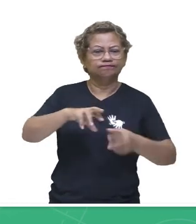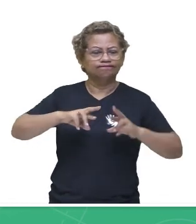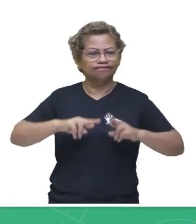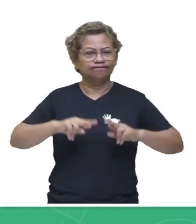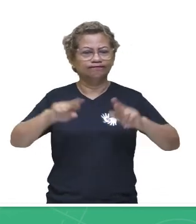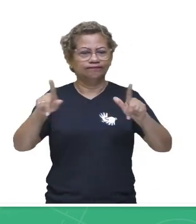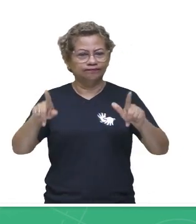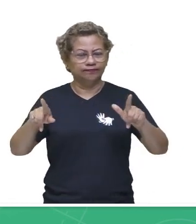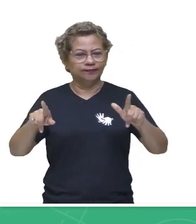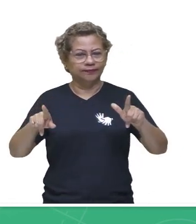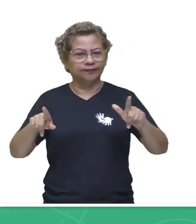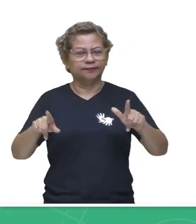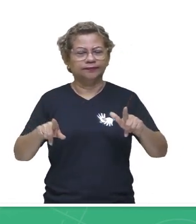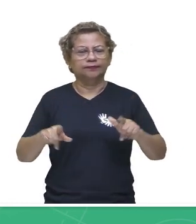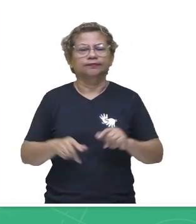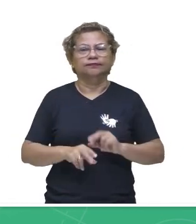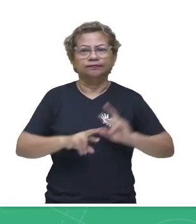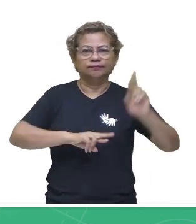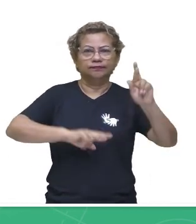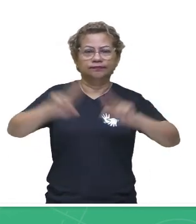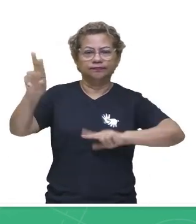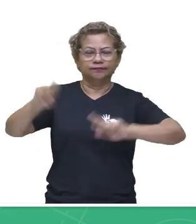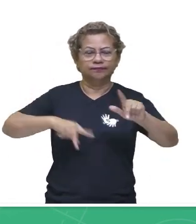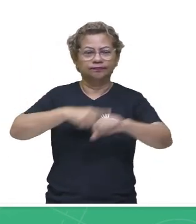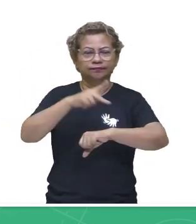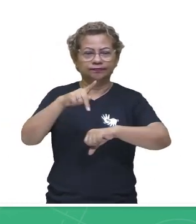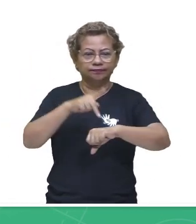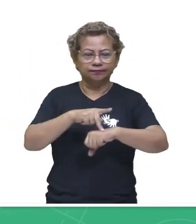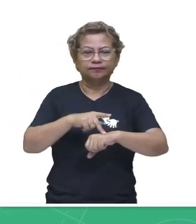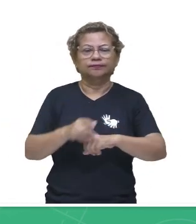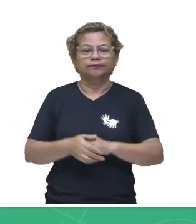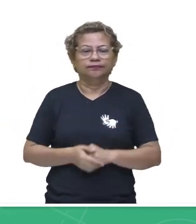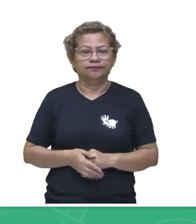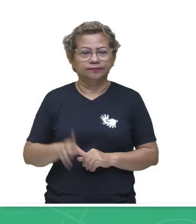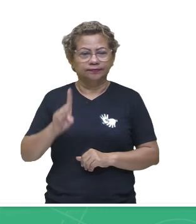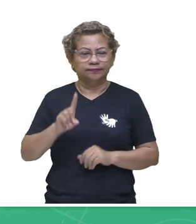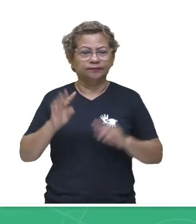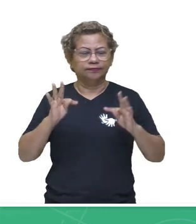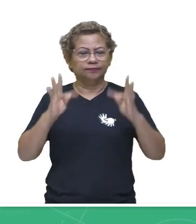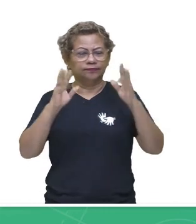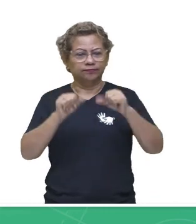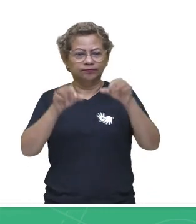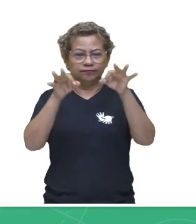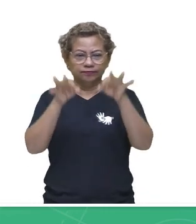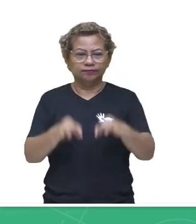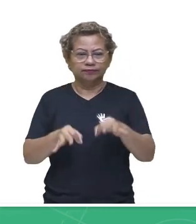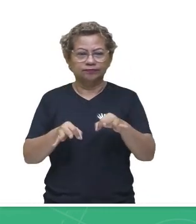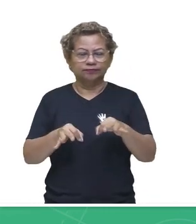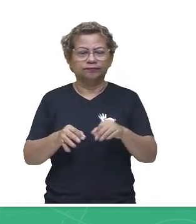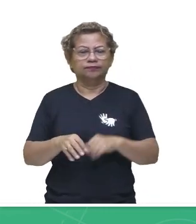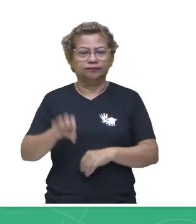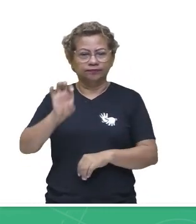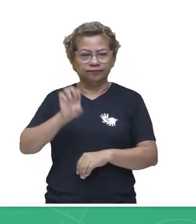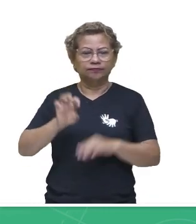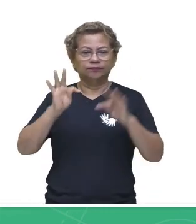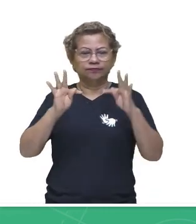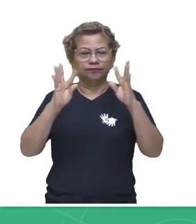o que diferencia de um país para outro é a sua intensidade. Todas as alternativas estão corretas e todas as